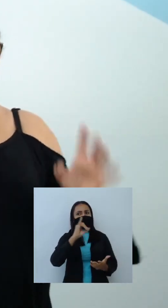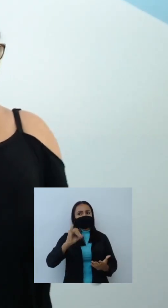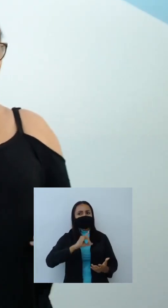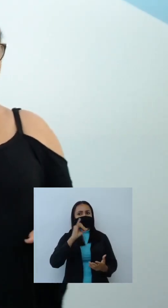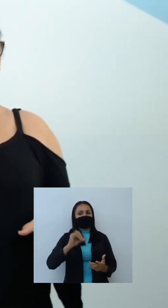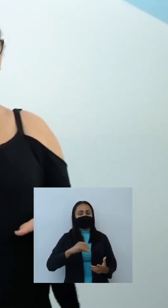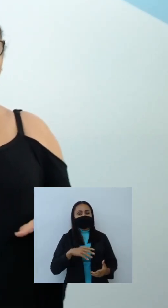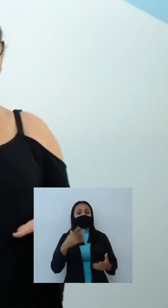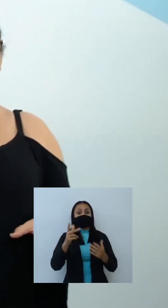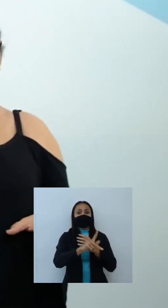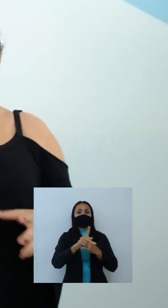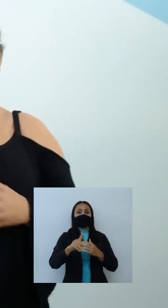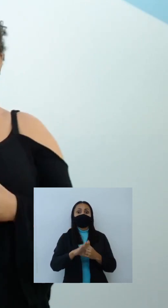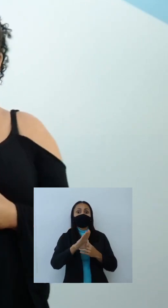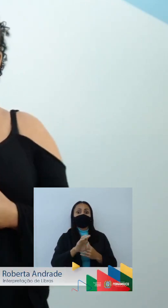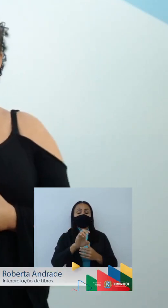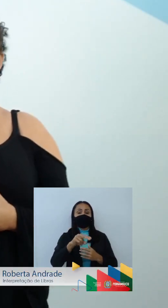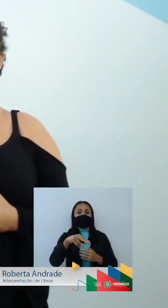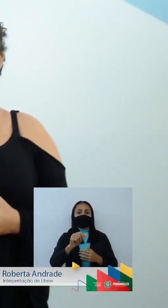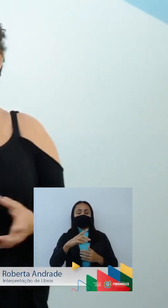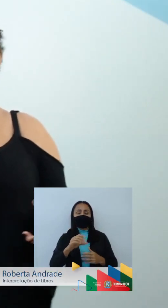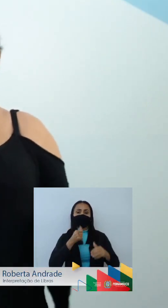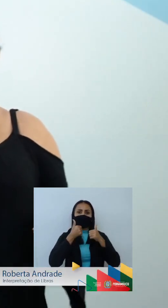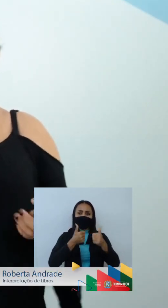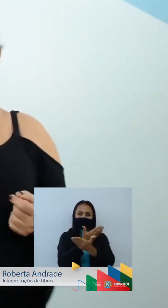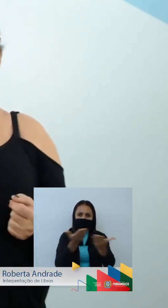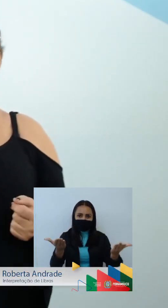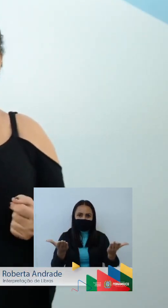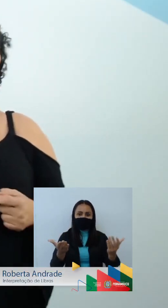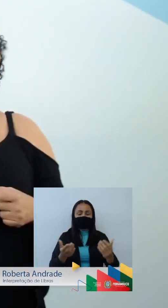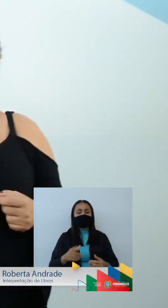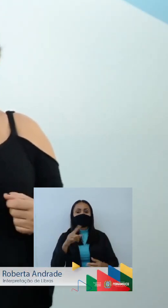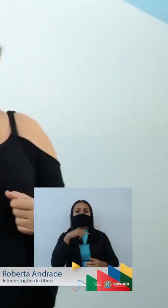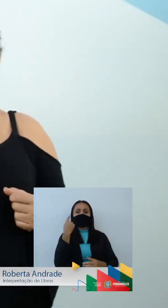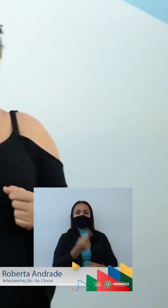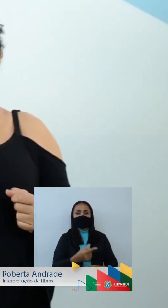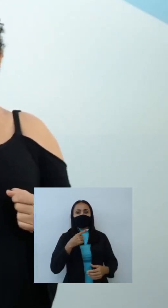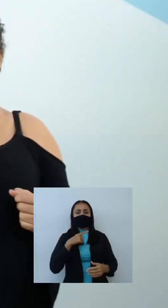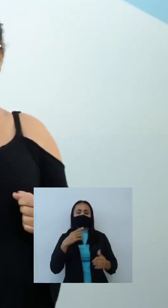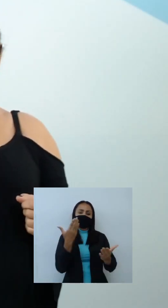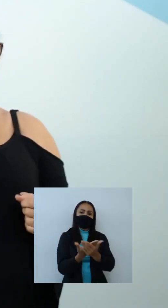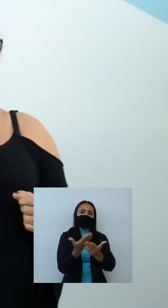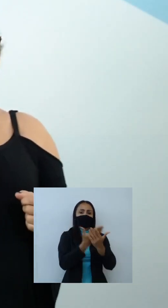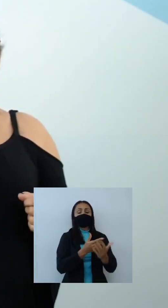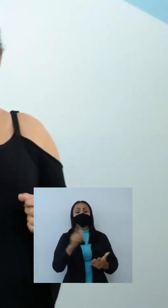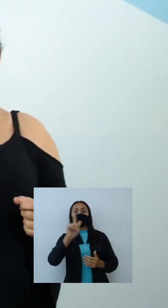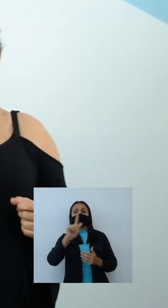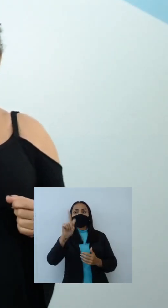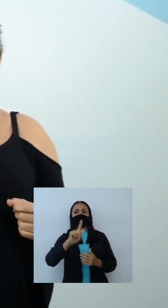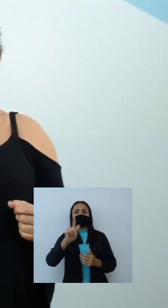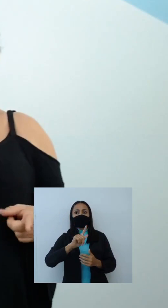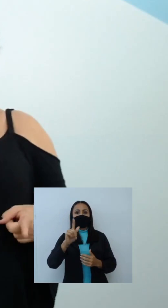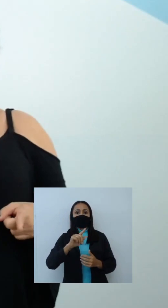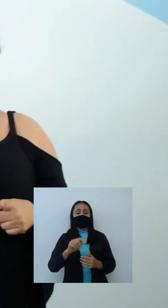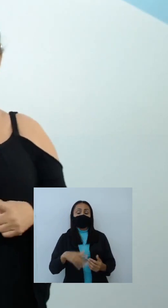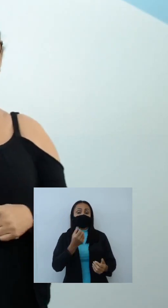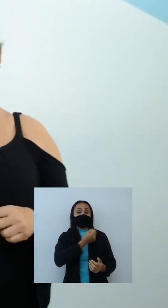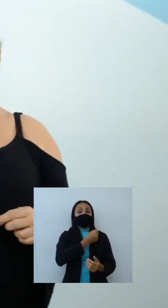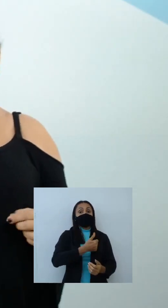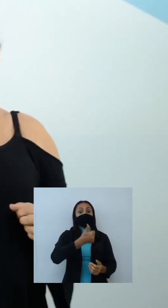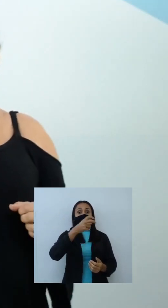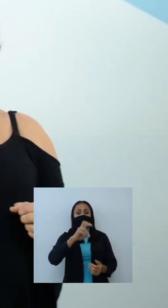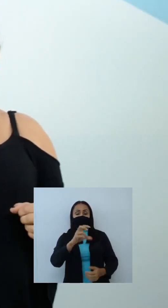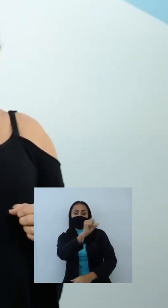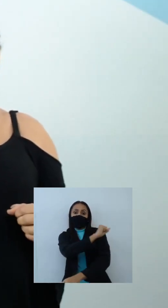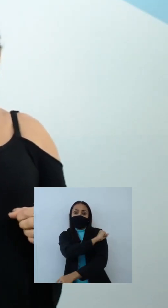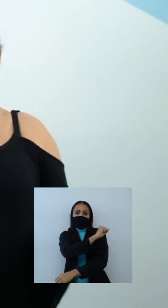gente? Sou a professora Bernadette, tudo bom com vocês? Nós teremos mais uma aula de Geografia, aula 15, do 8º ano do